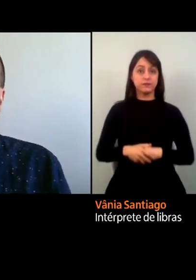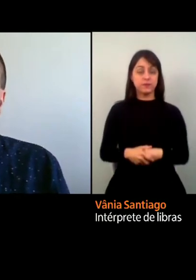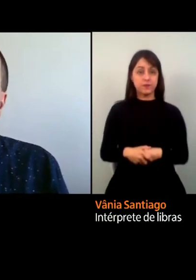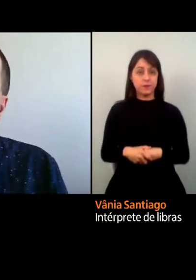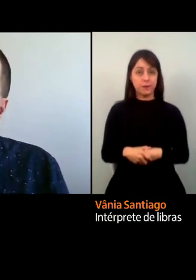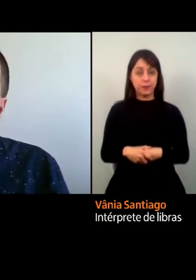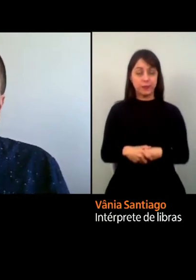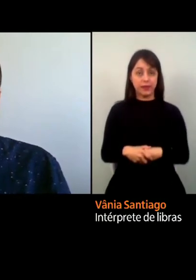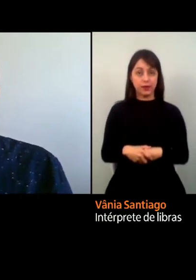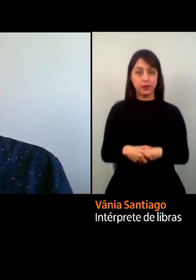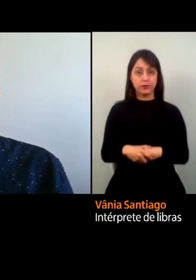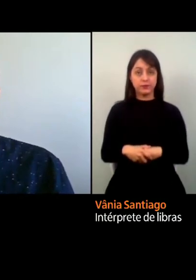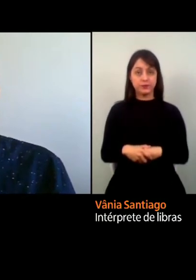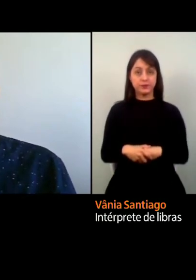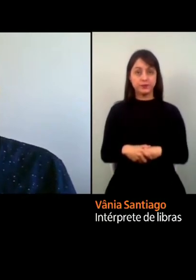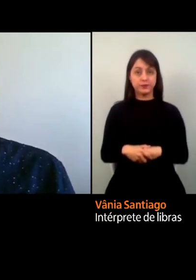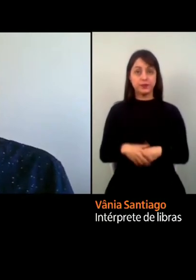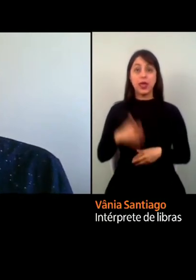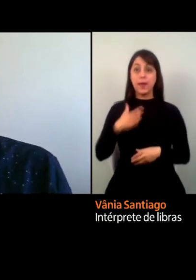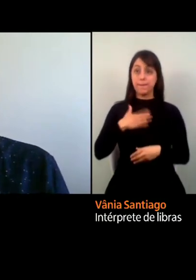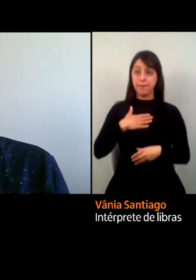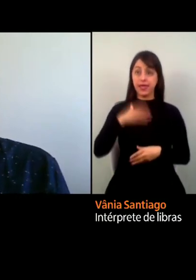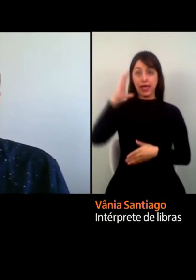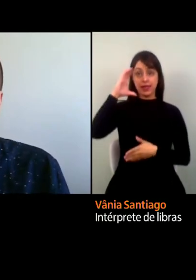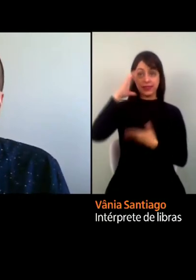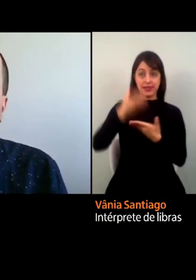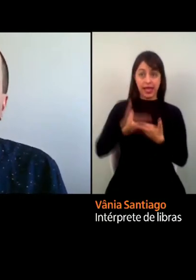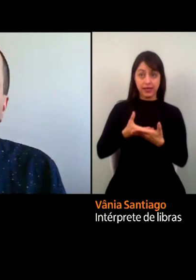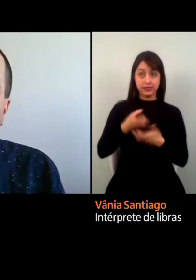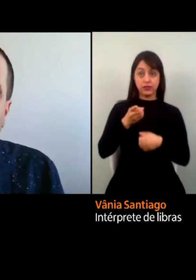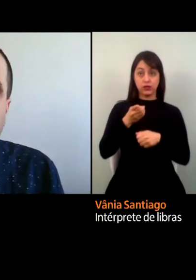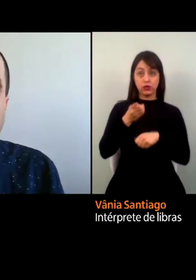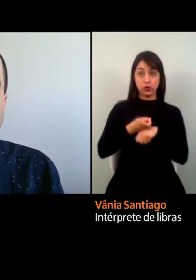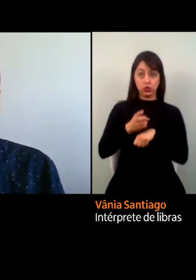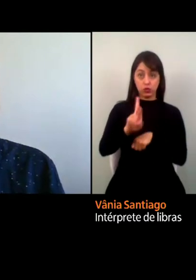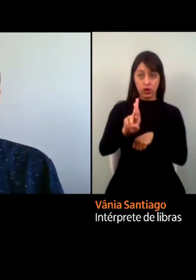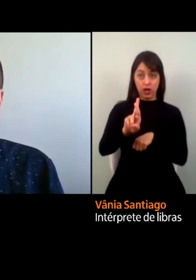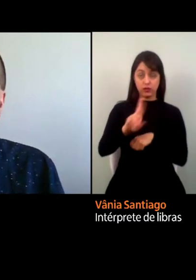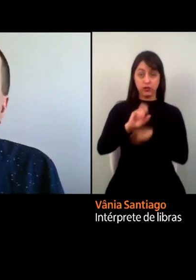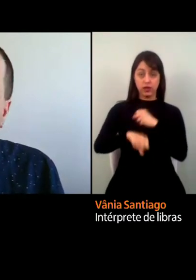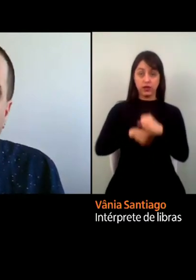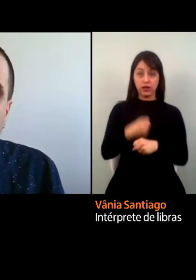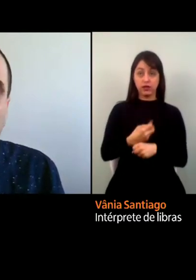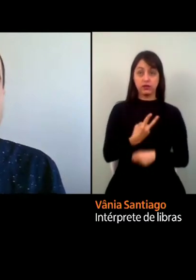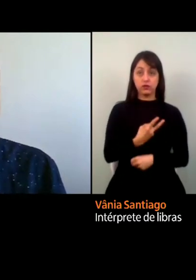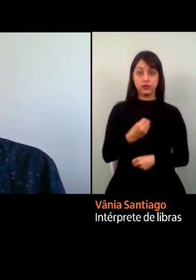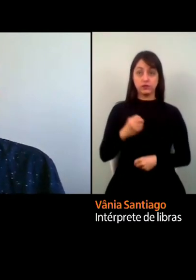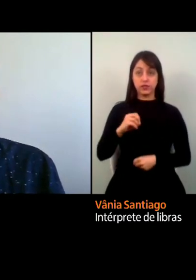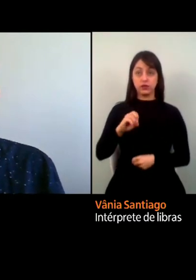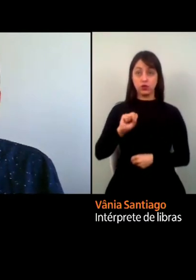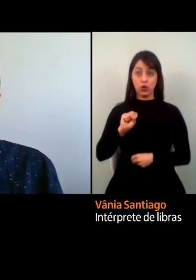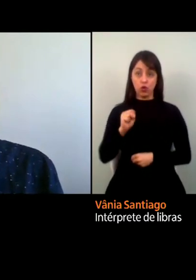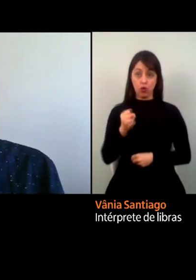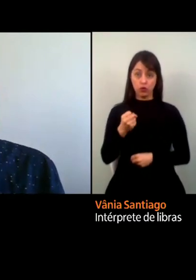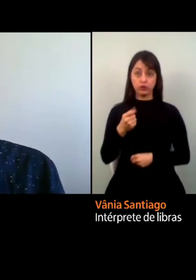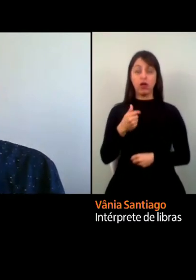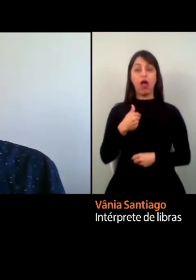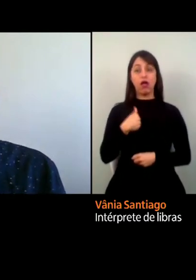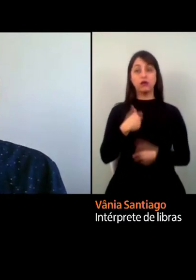Em minha tese de doutorado de 2008, eu pude manifestar o desagrado com